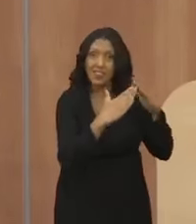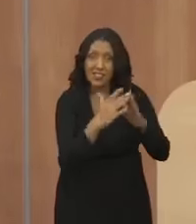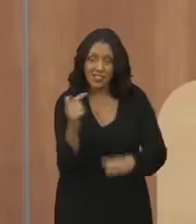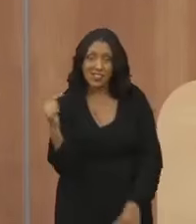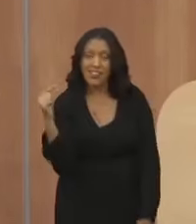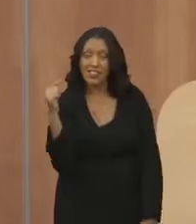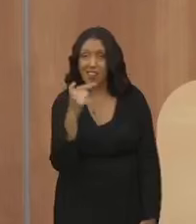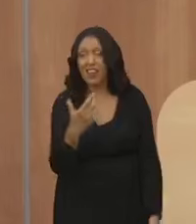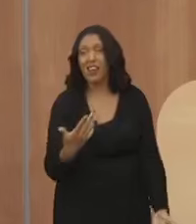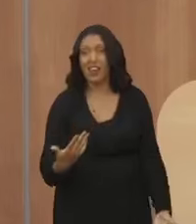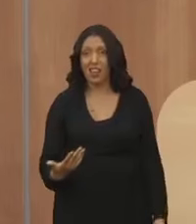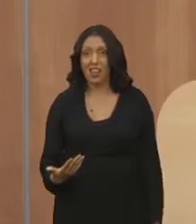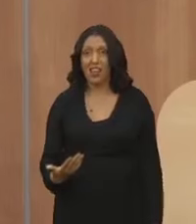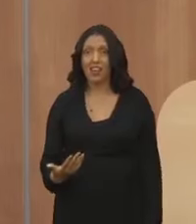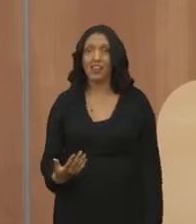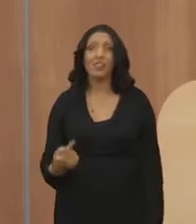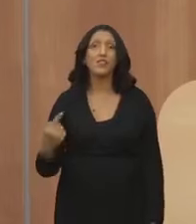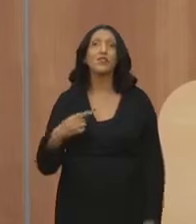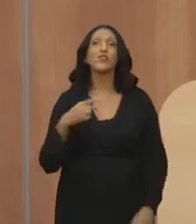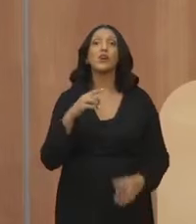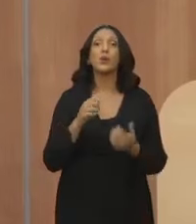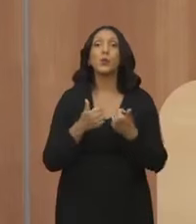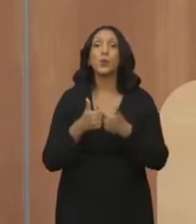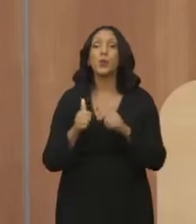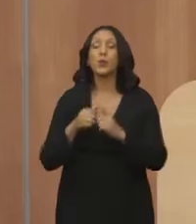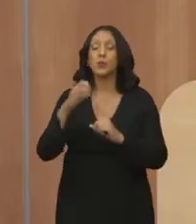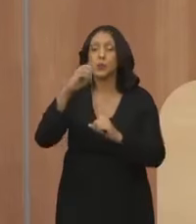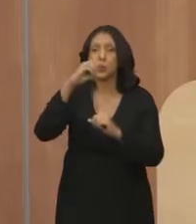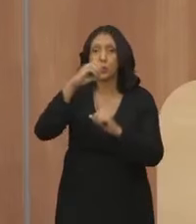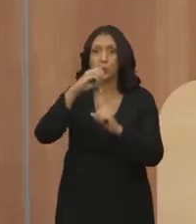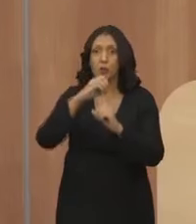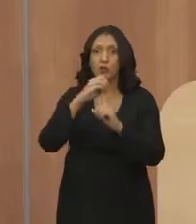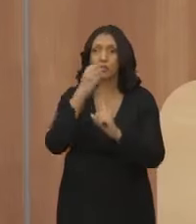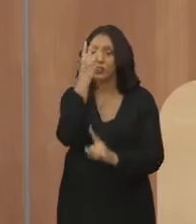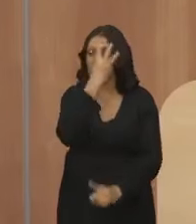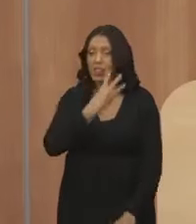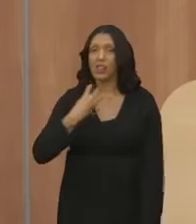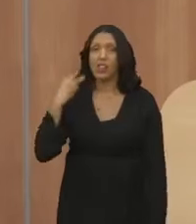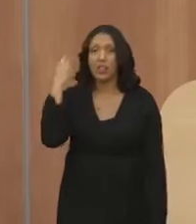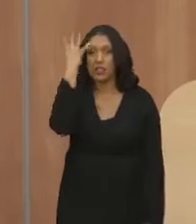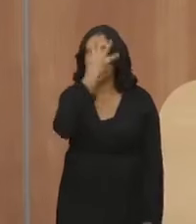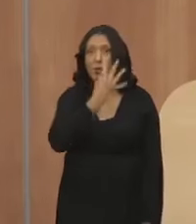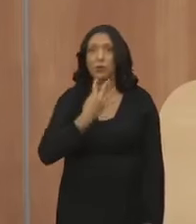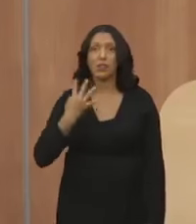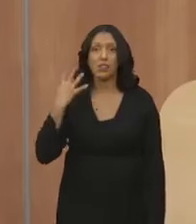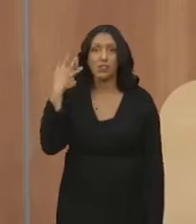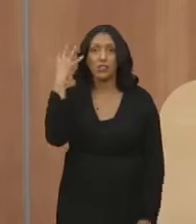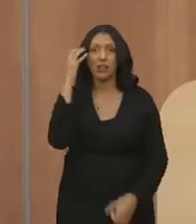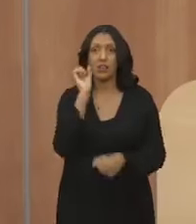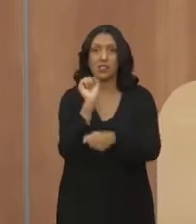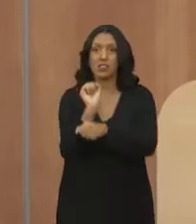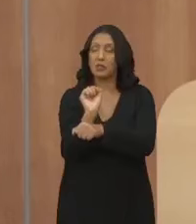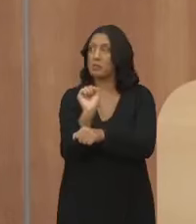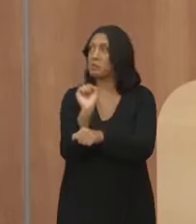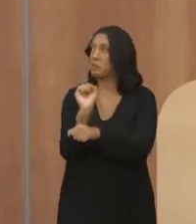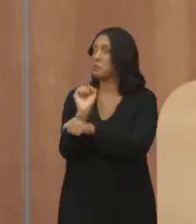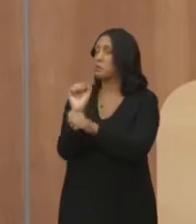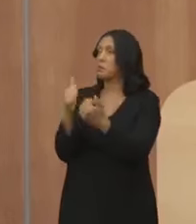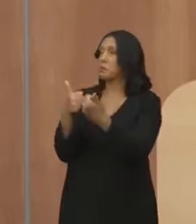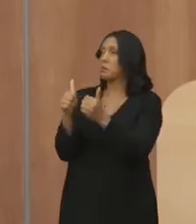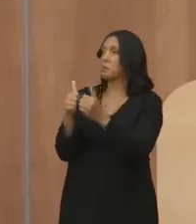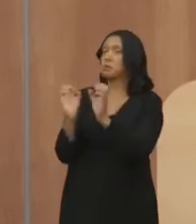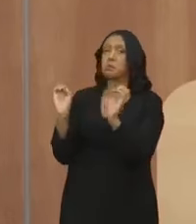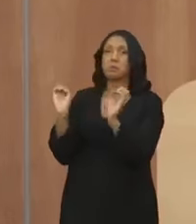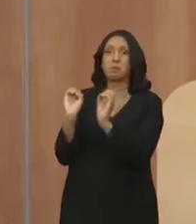ponto de ônibus esperando 3, 4 horas, às vezes no final de semana, para ter uma lotação, que fica esperando lá na fila da UBS,